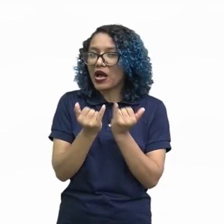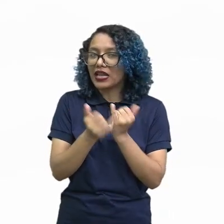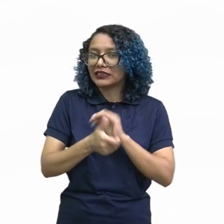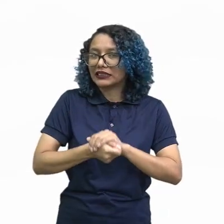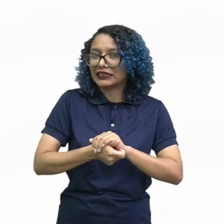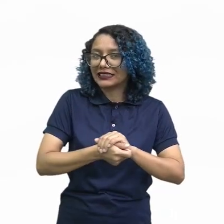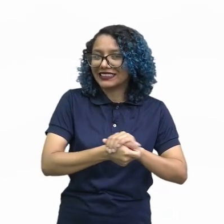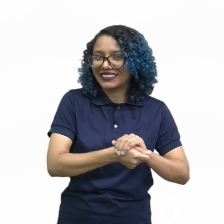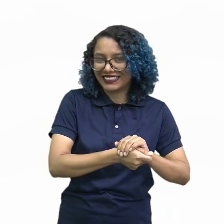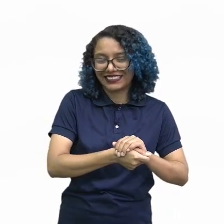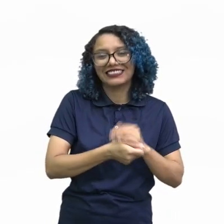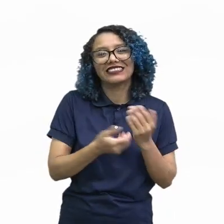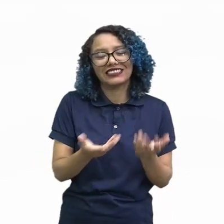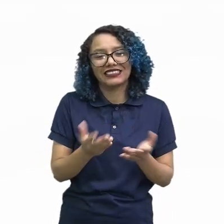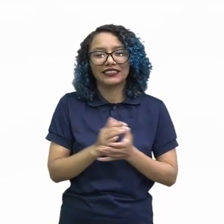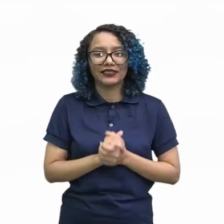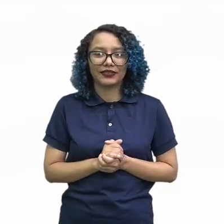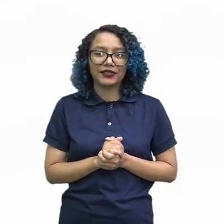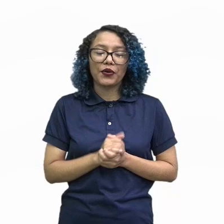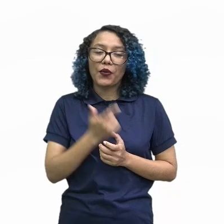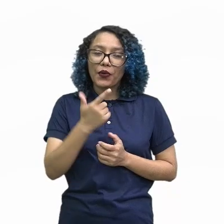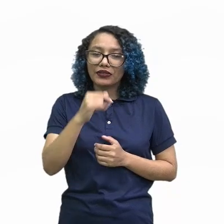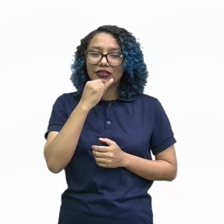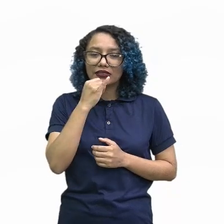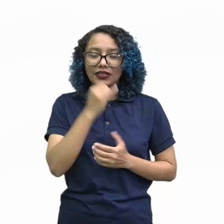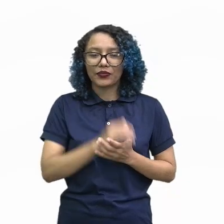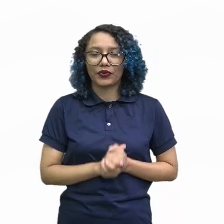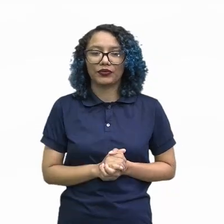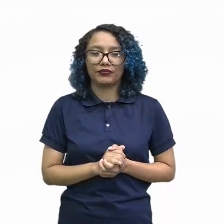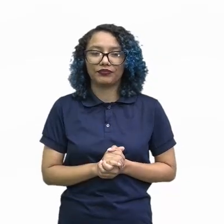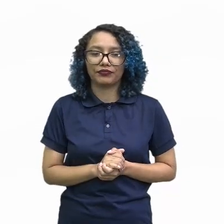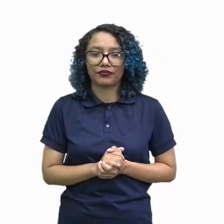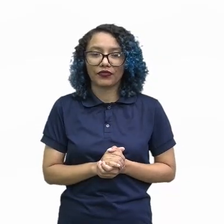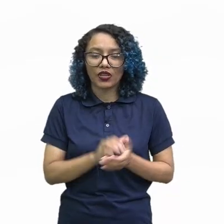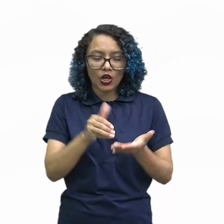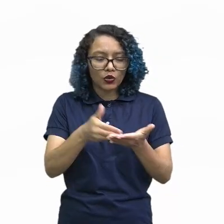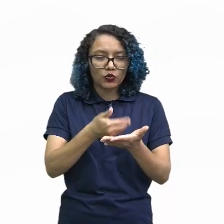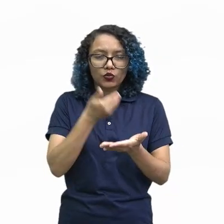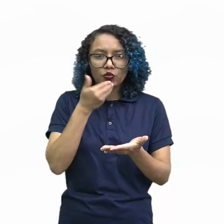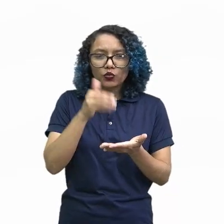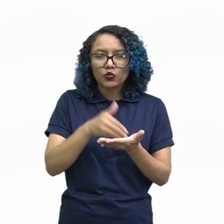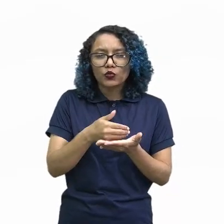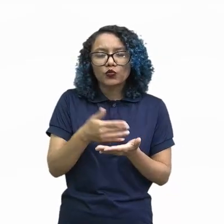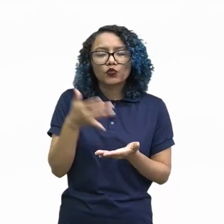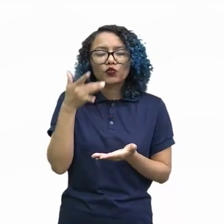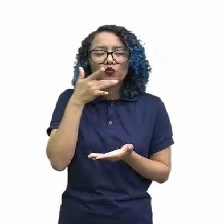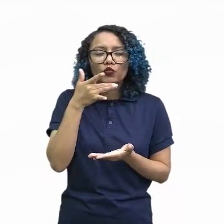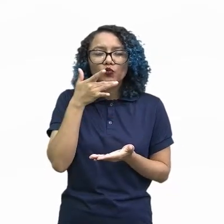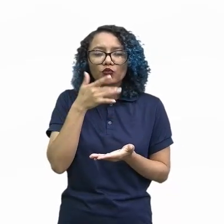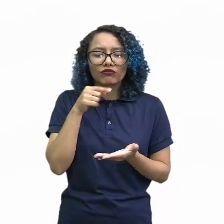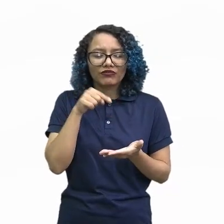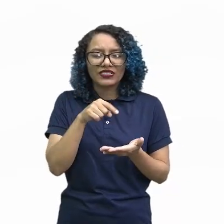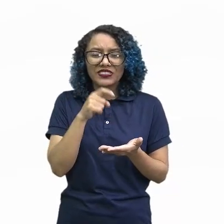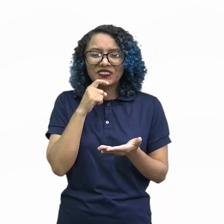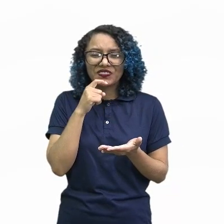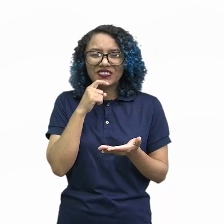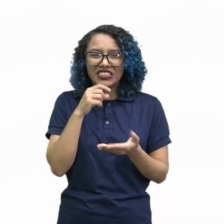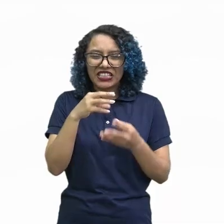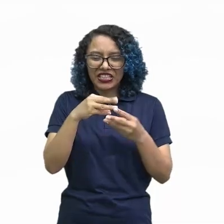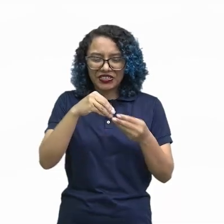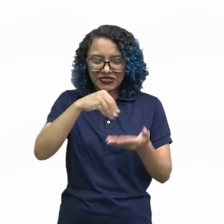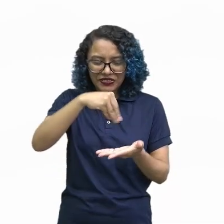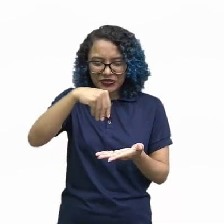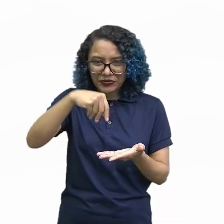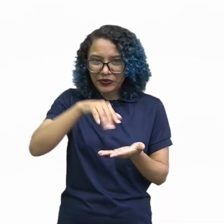tartaruga. Mais um exemplo. A sopa estava uma delícia, fria e sem